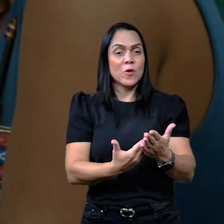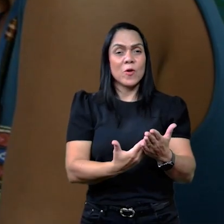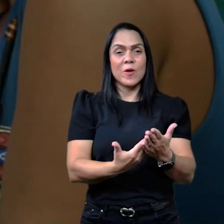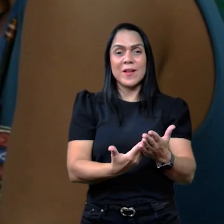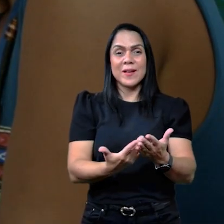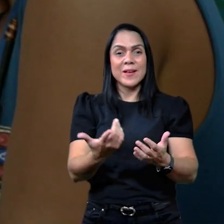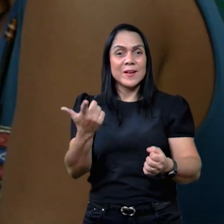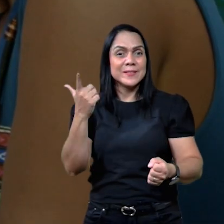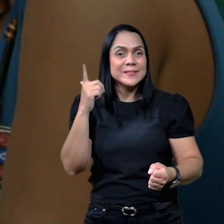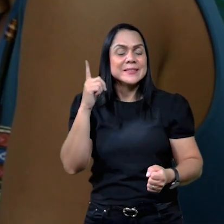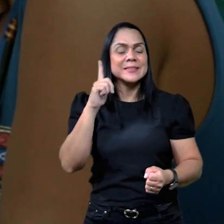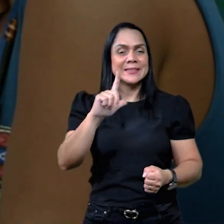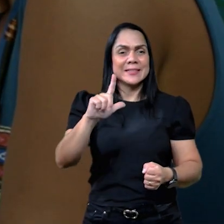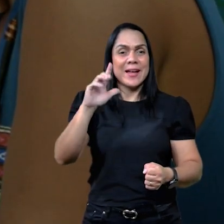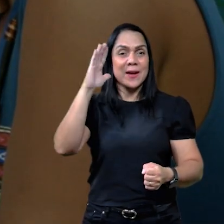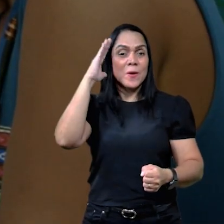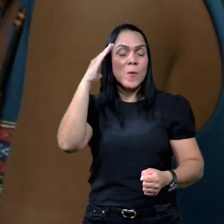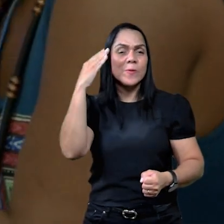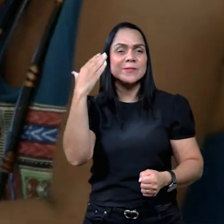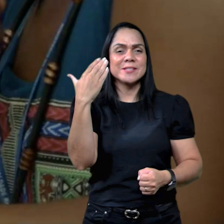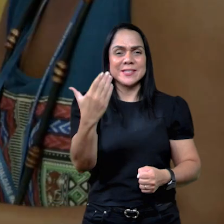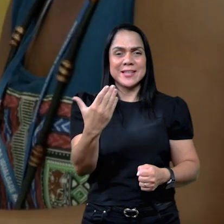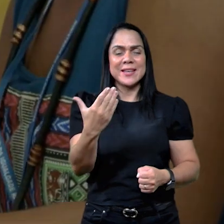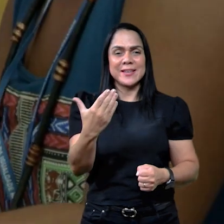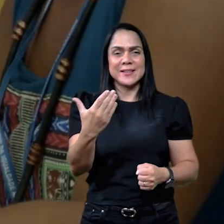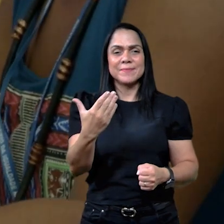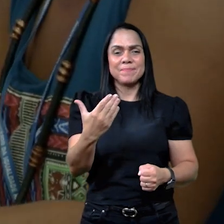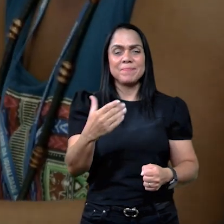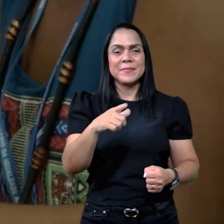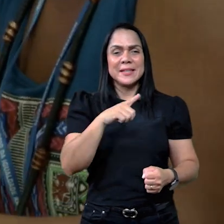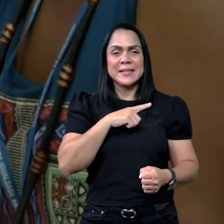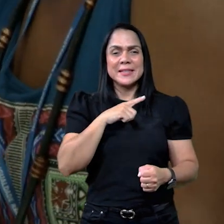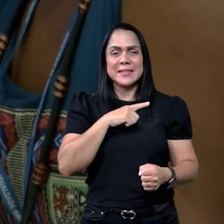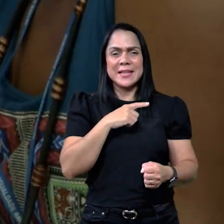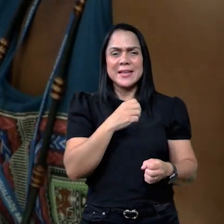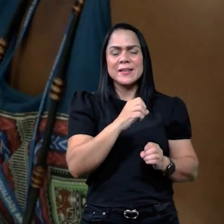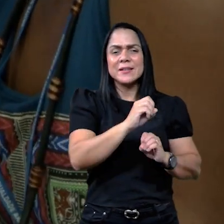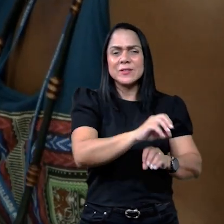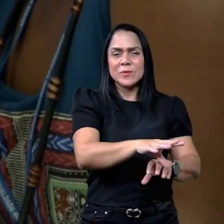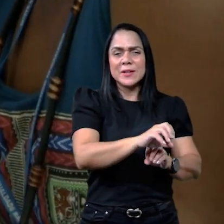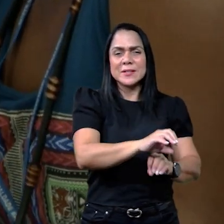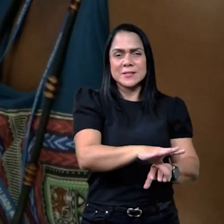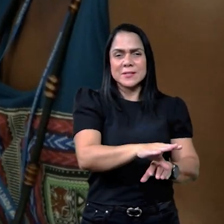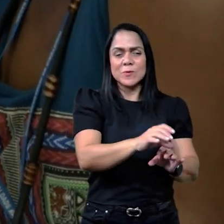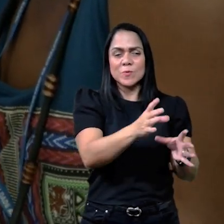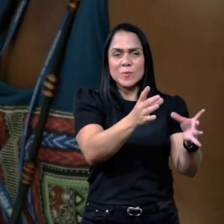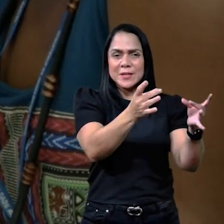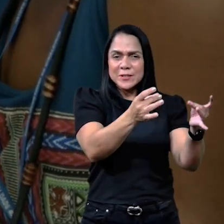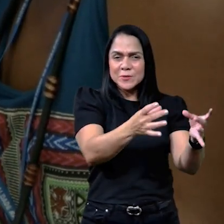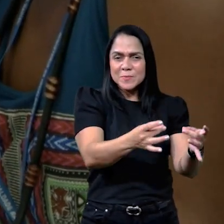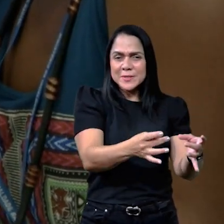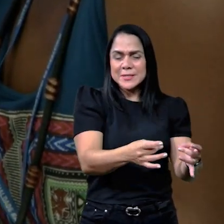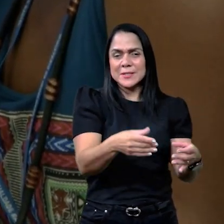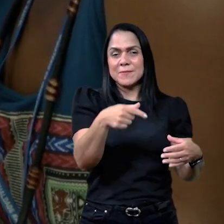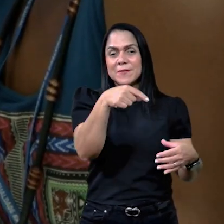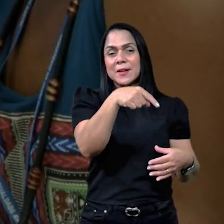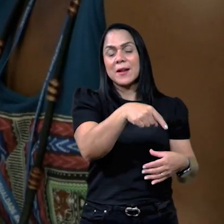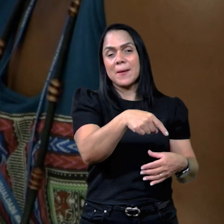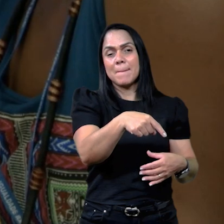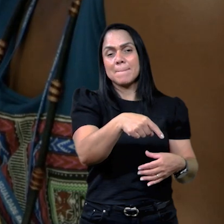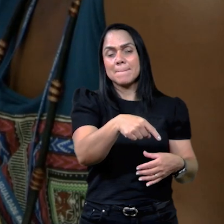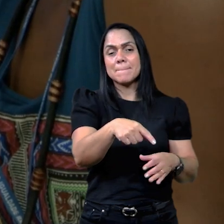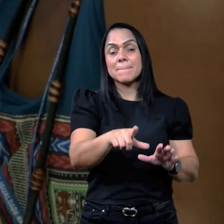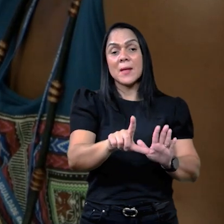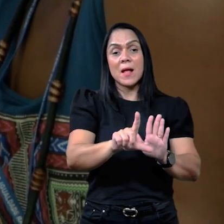para as comunidades quilombolas. Então, também é uma resistência essa educação específica, porque